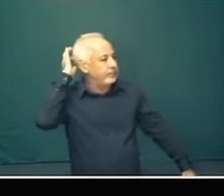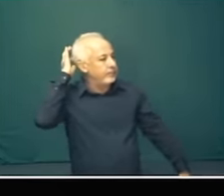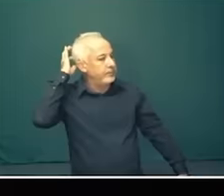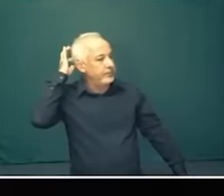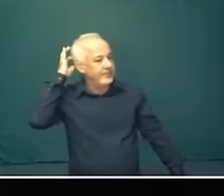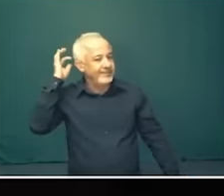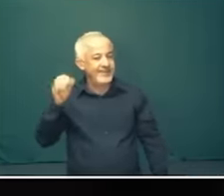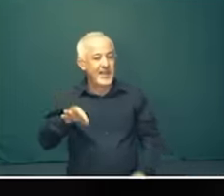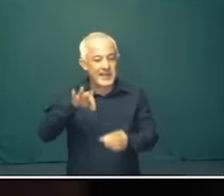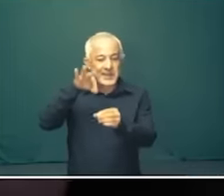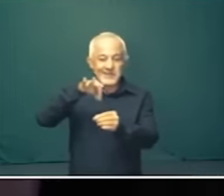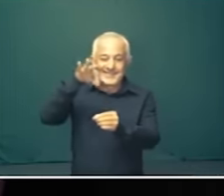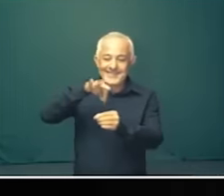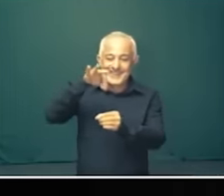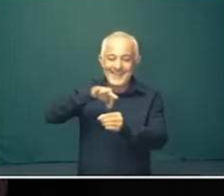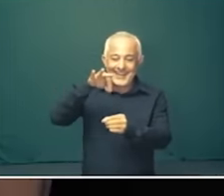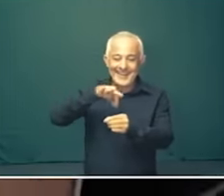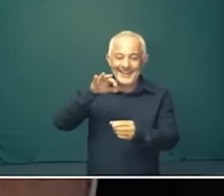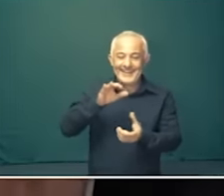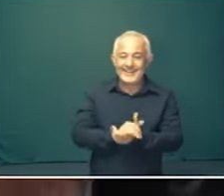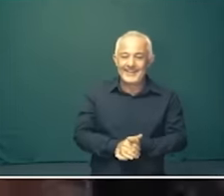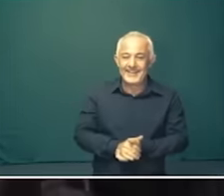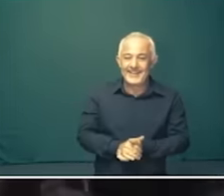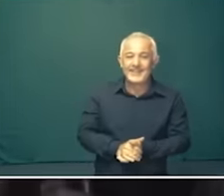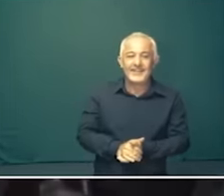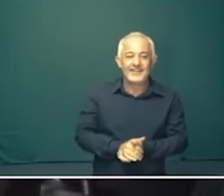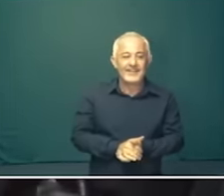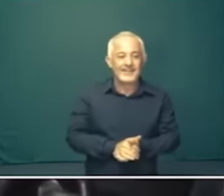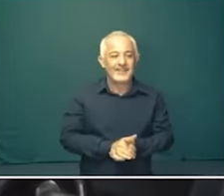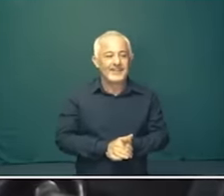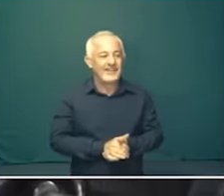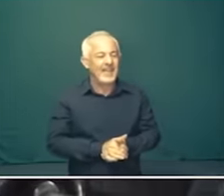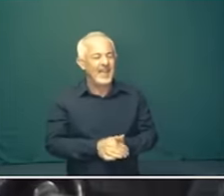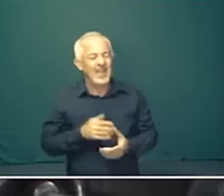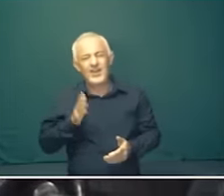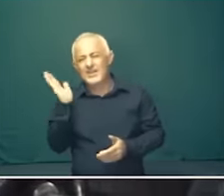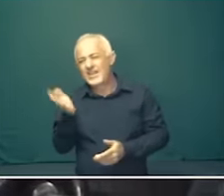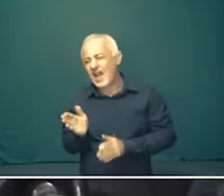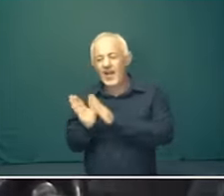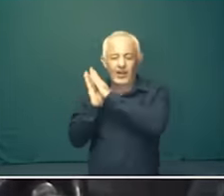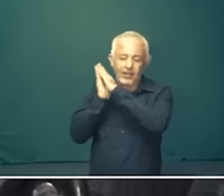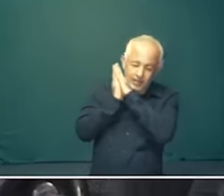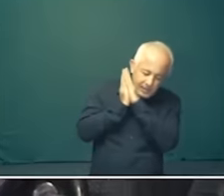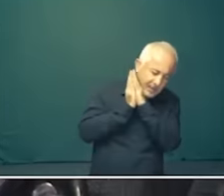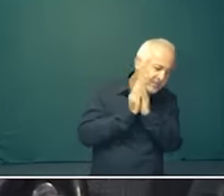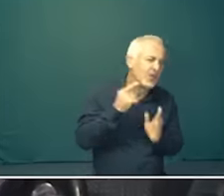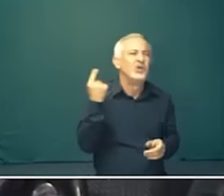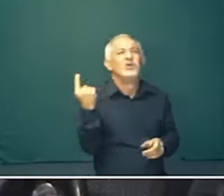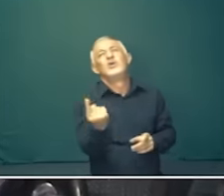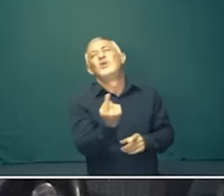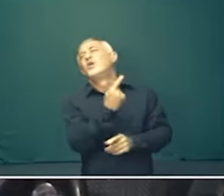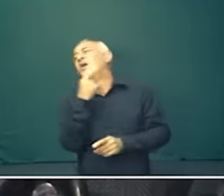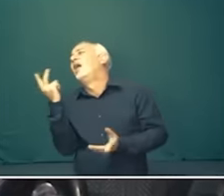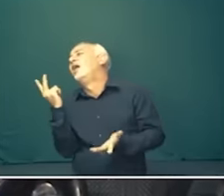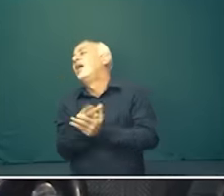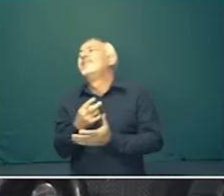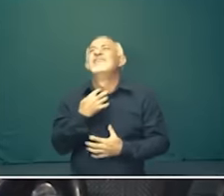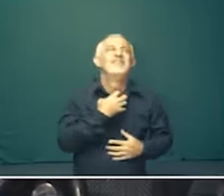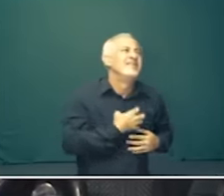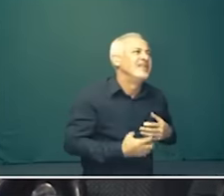Viu? Isso é chave. Eu amarrotei tantos lençóis, era sonho, nunca